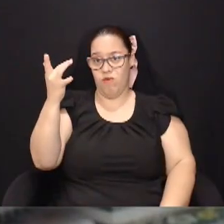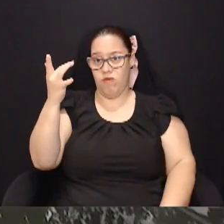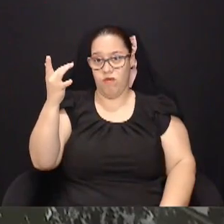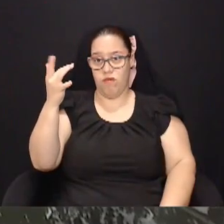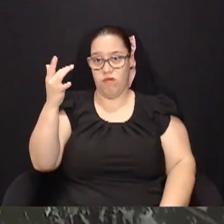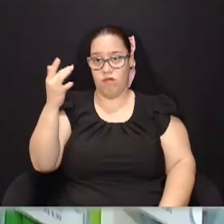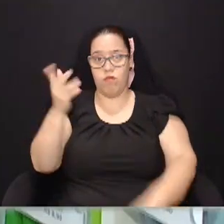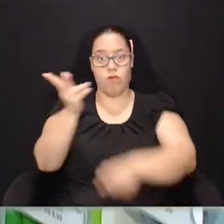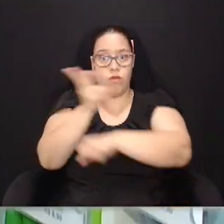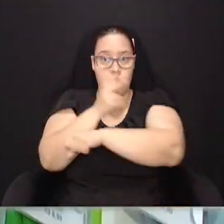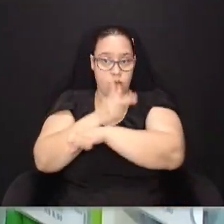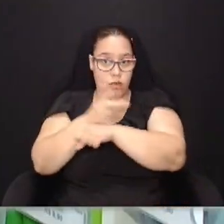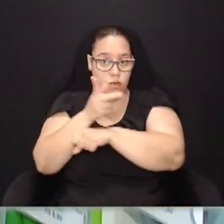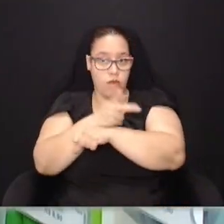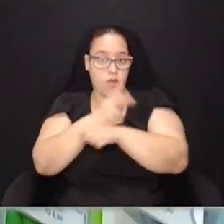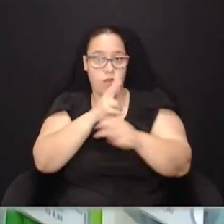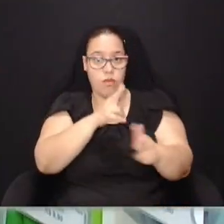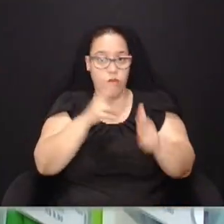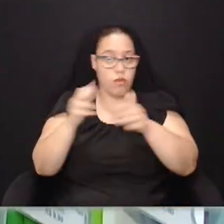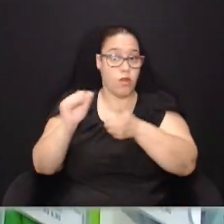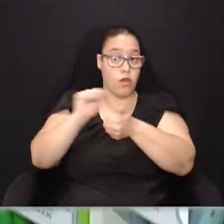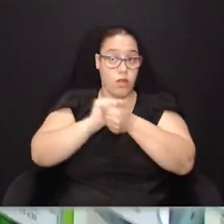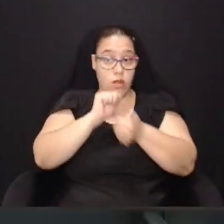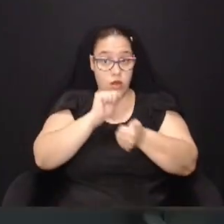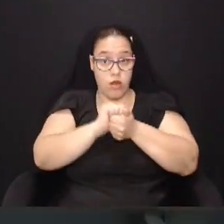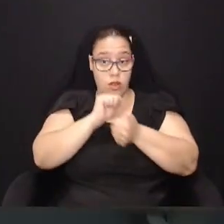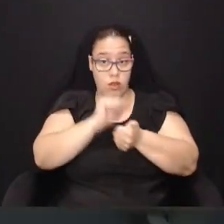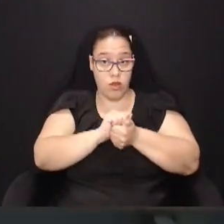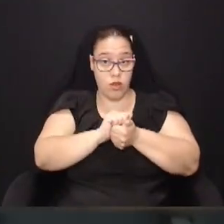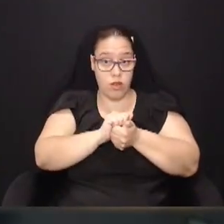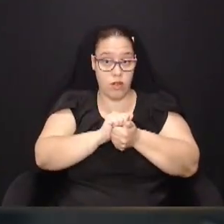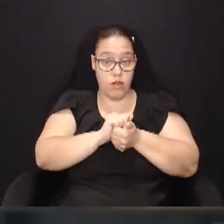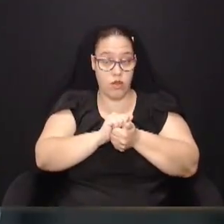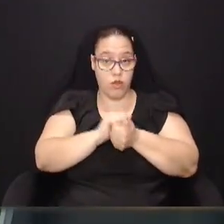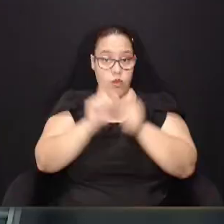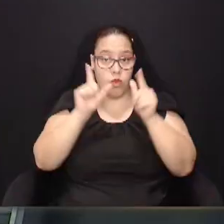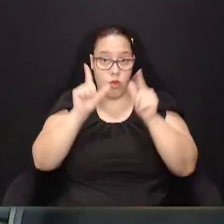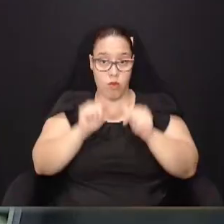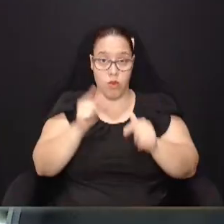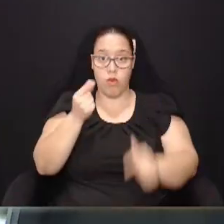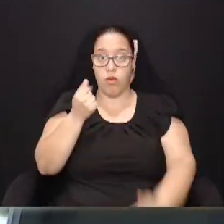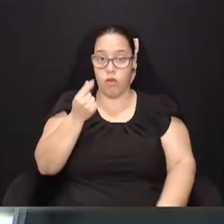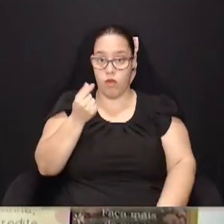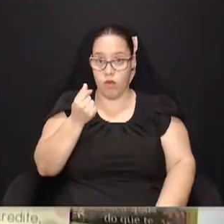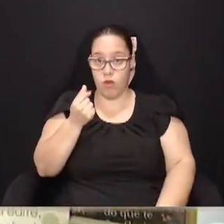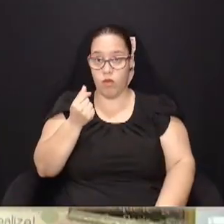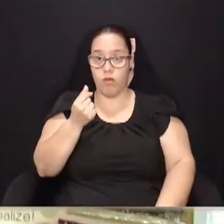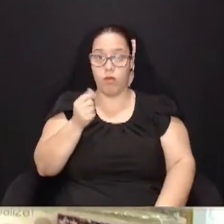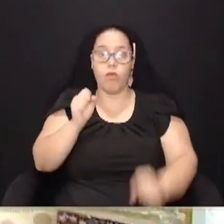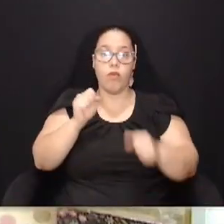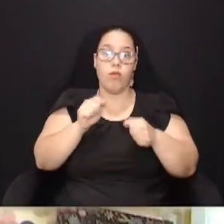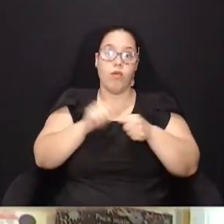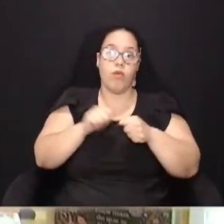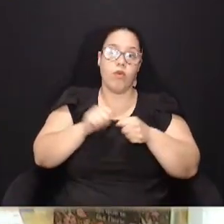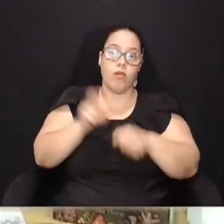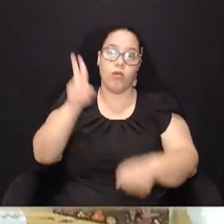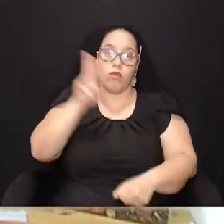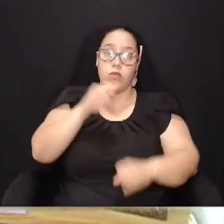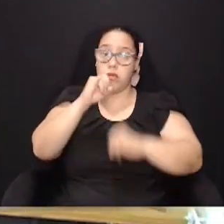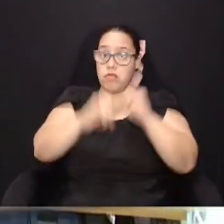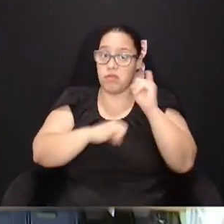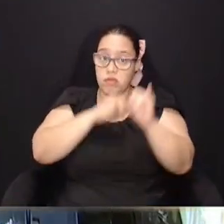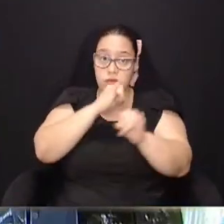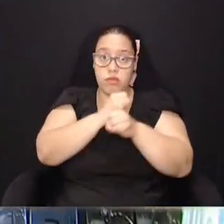a mesma qualidade ou qualidade melhor com o menor preço. E aí a gente pode fazer o uso da internet, a gente tem condições